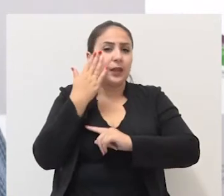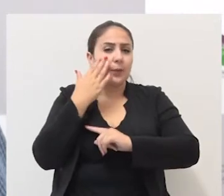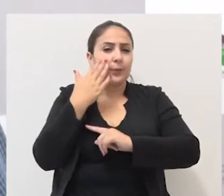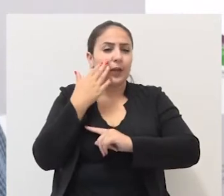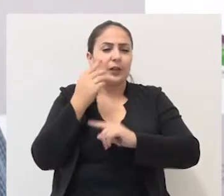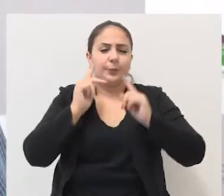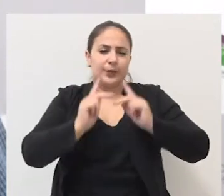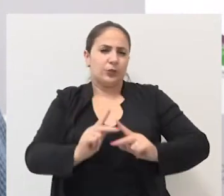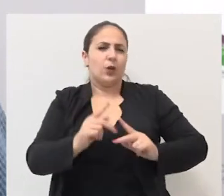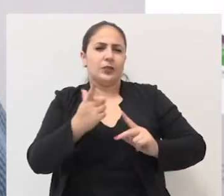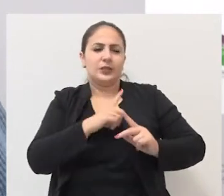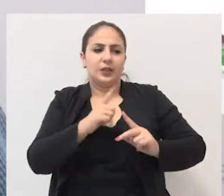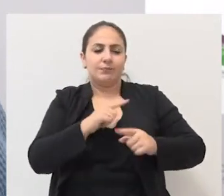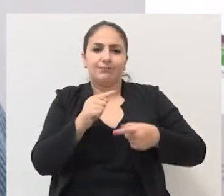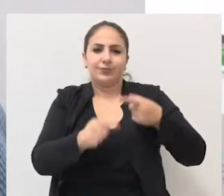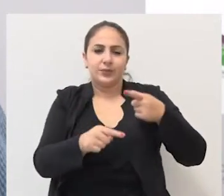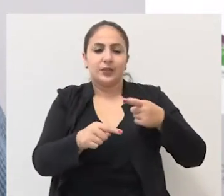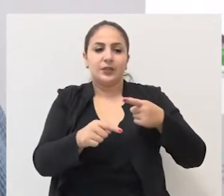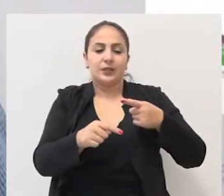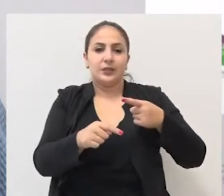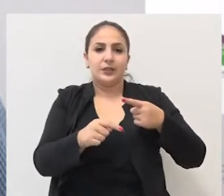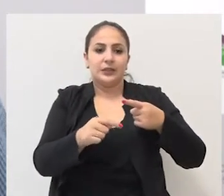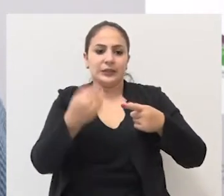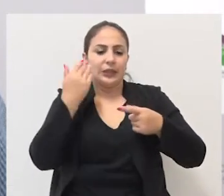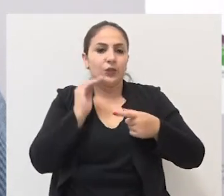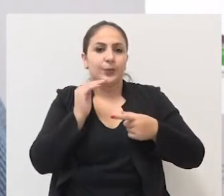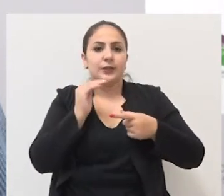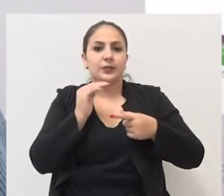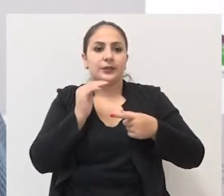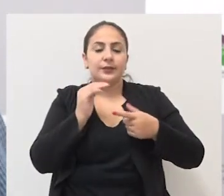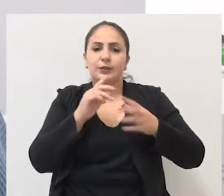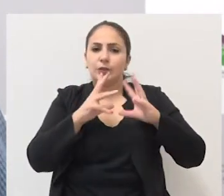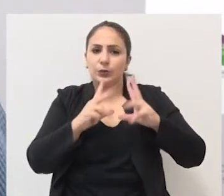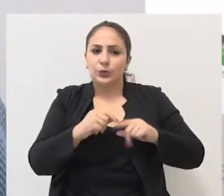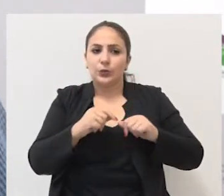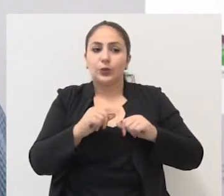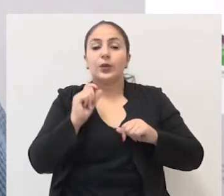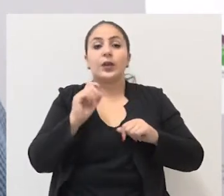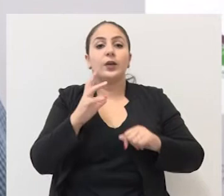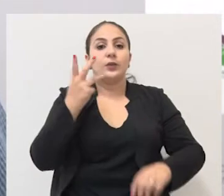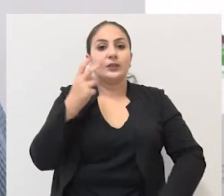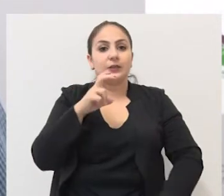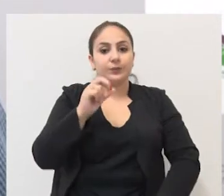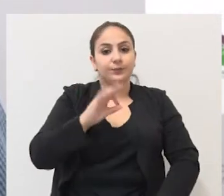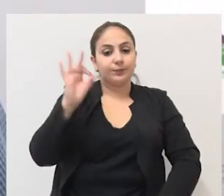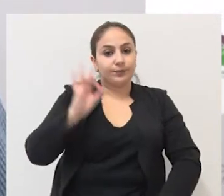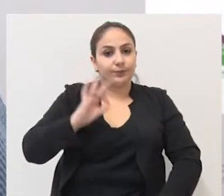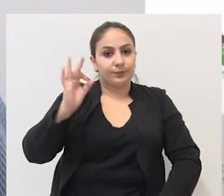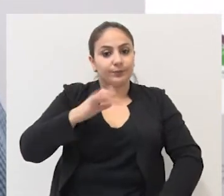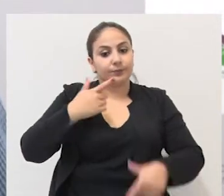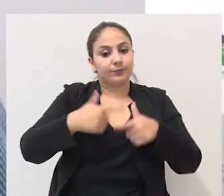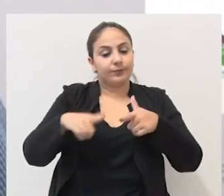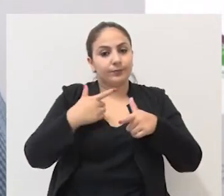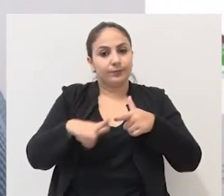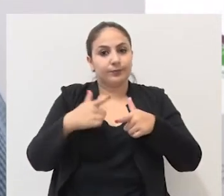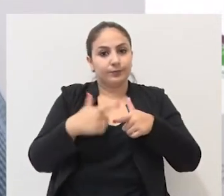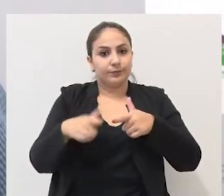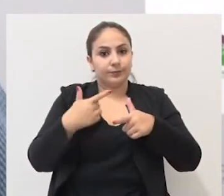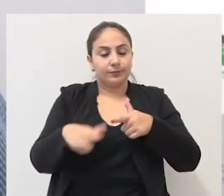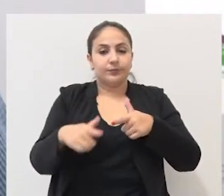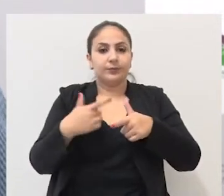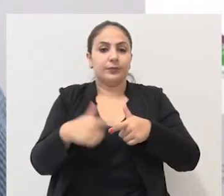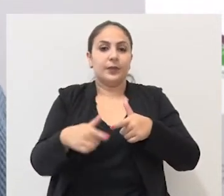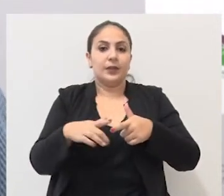que apresentam disfunções do ponto de vista de entendimento de sua sexualidade, acabam tendo 50% delas problema